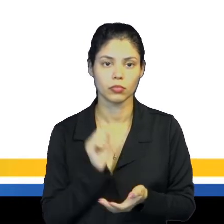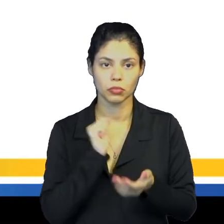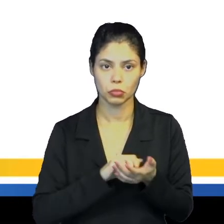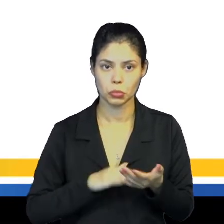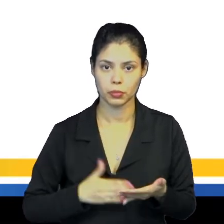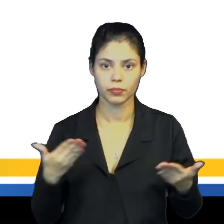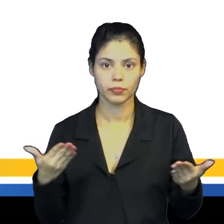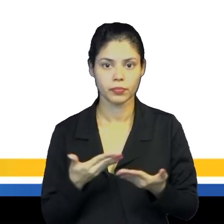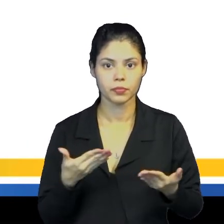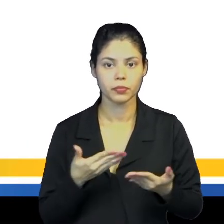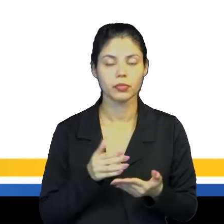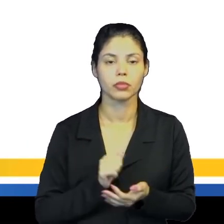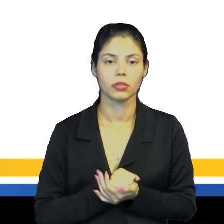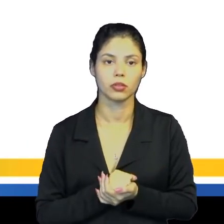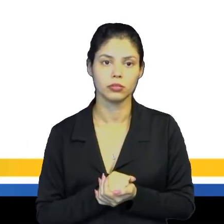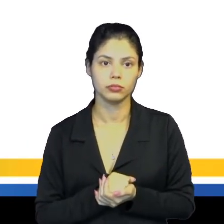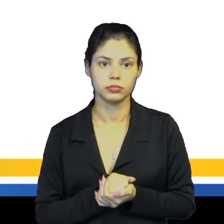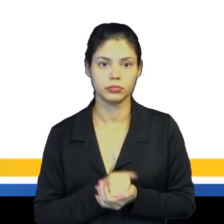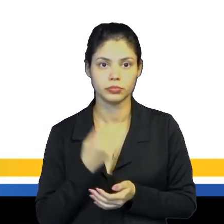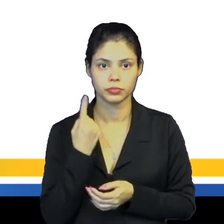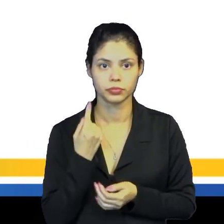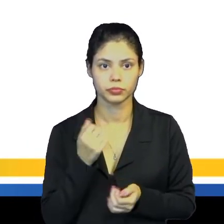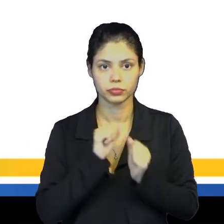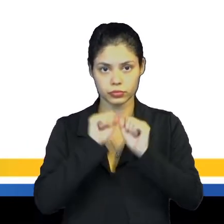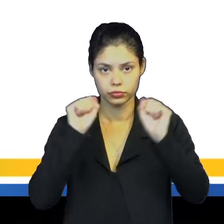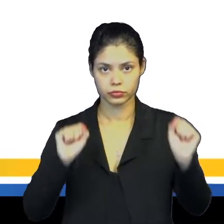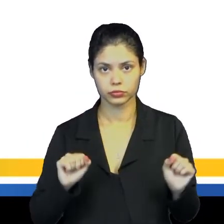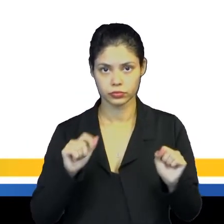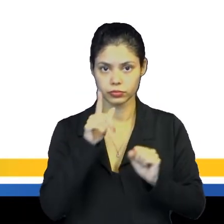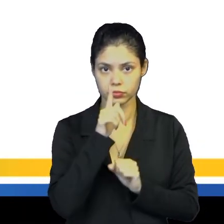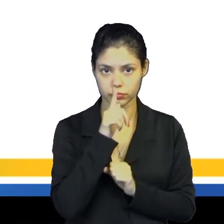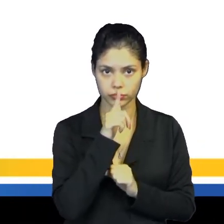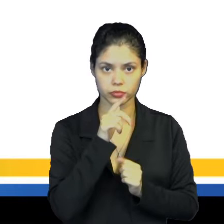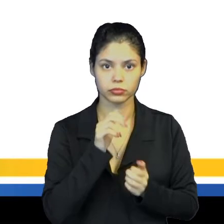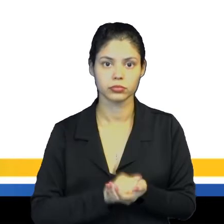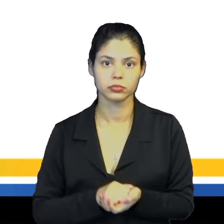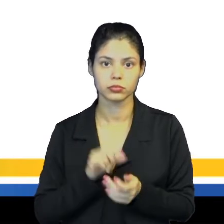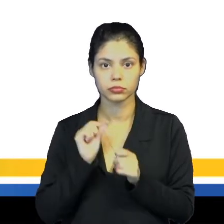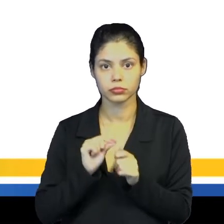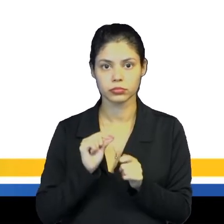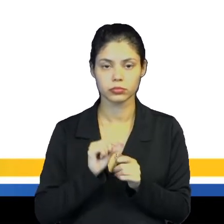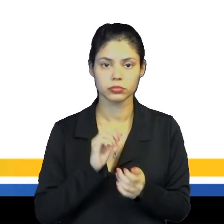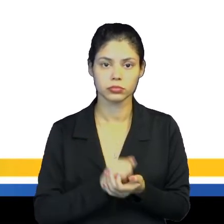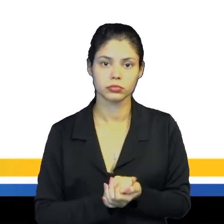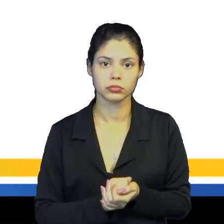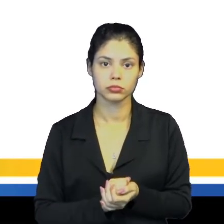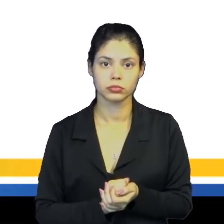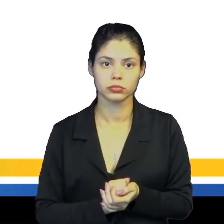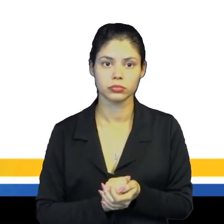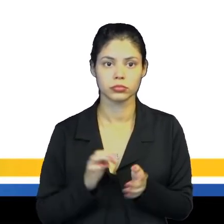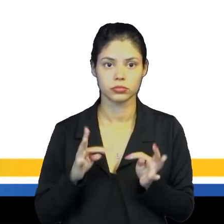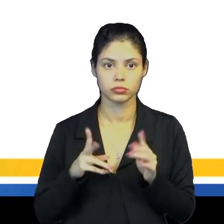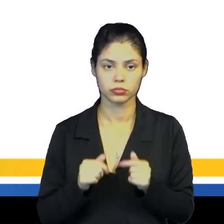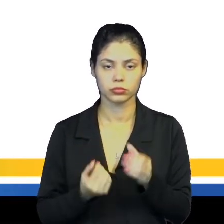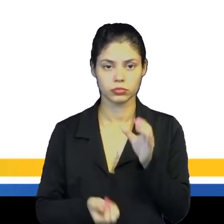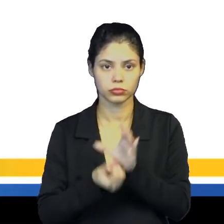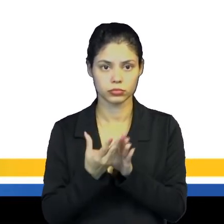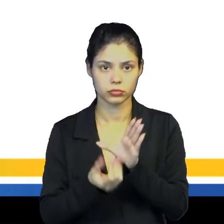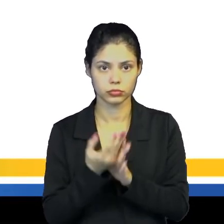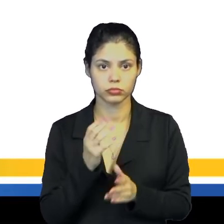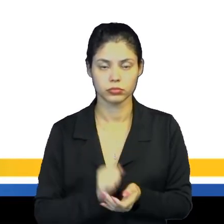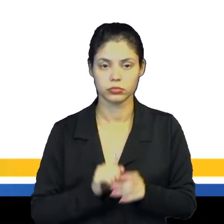Vamos agora para o exercício? Questão número 1. O sistema genital masculino é formado por órgãos que atuam na